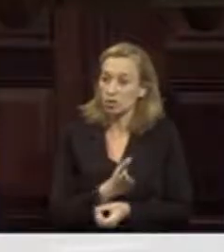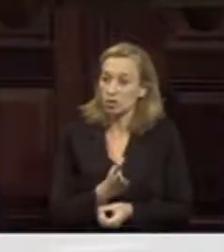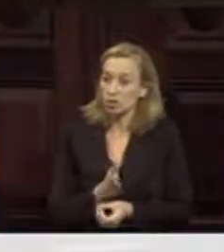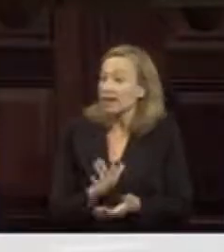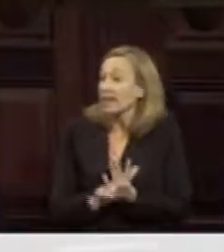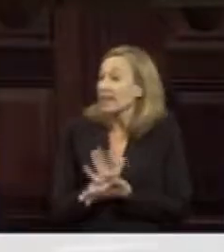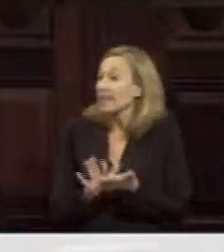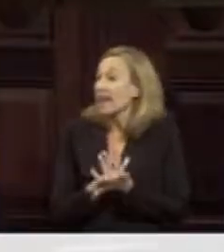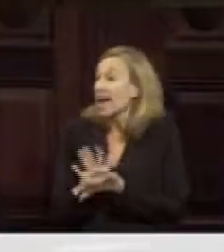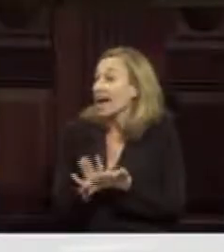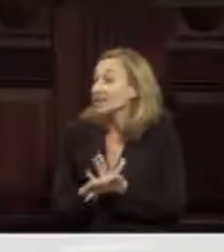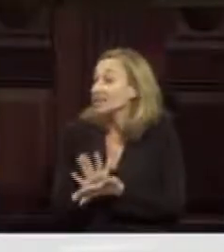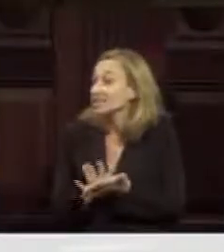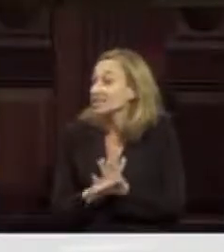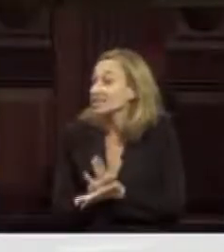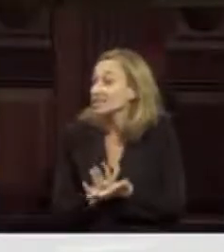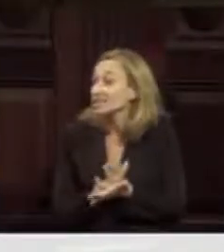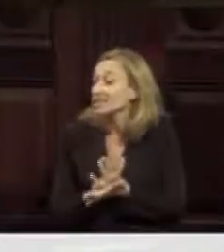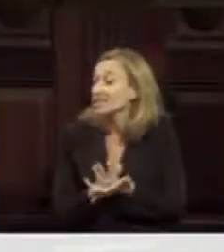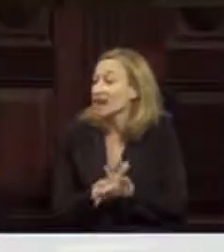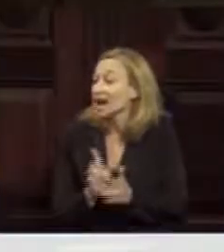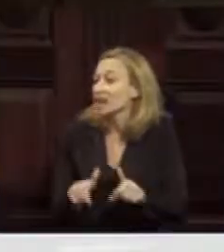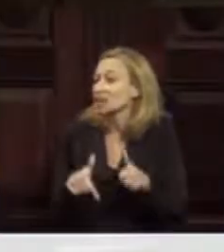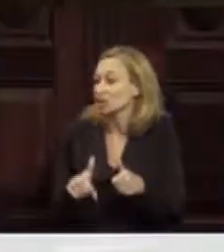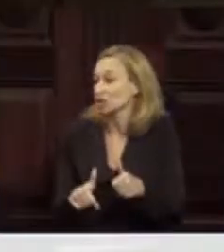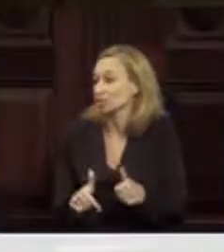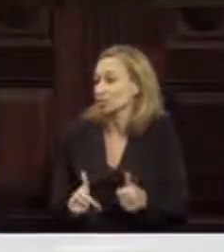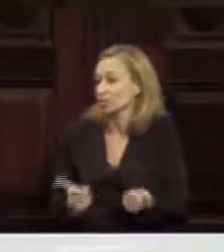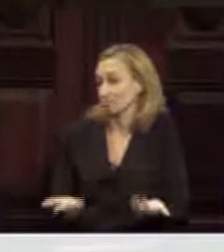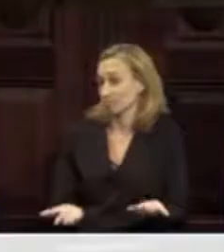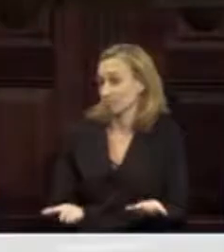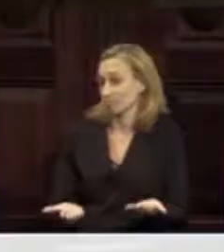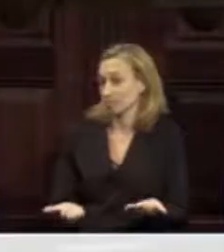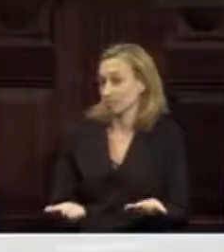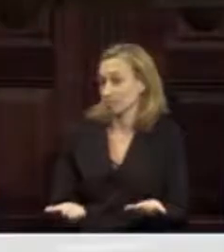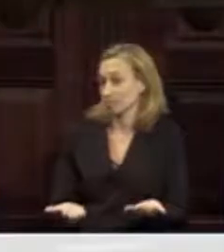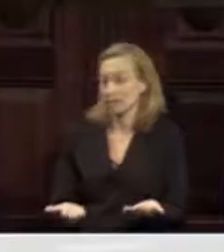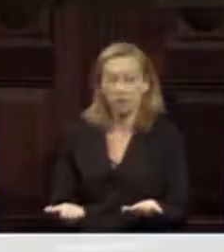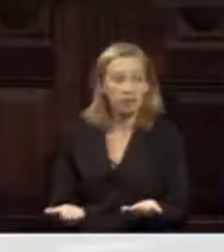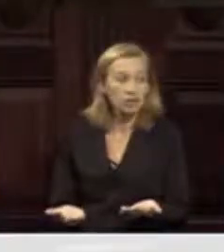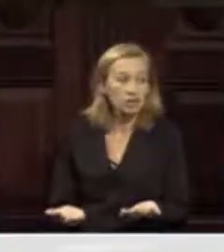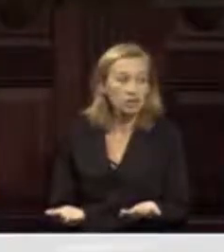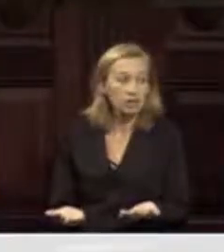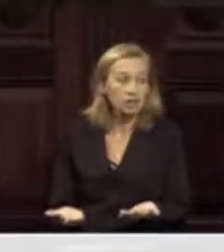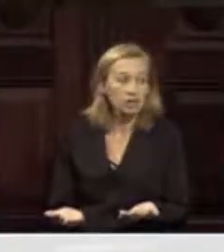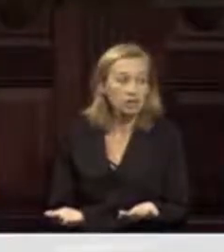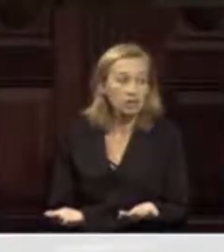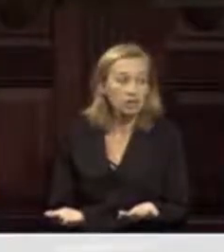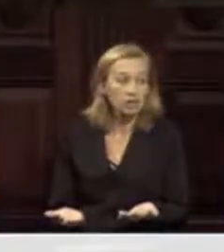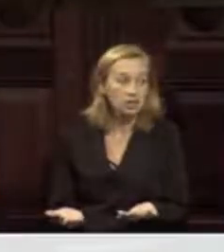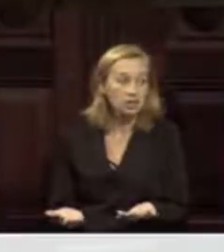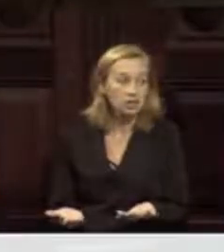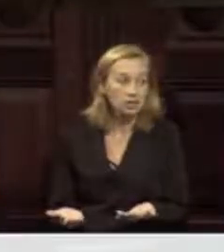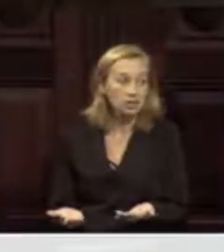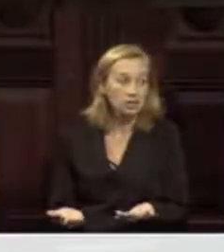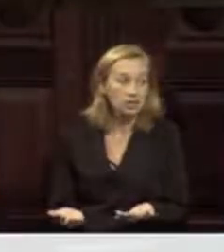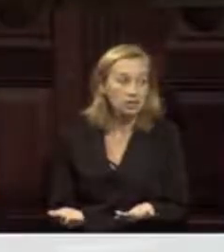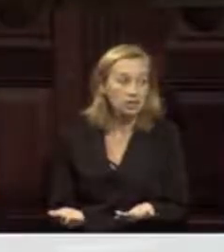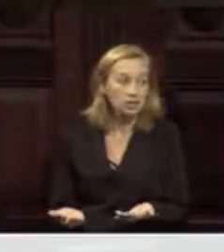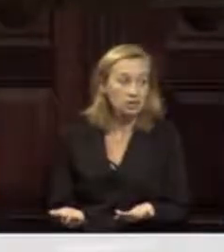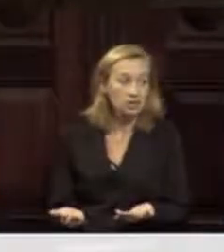Militar, não do novo comandante, mas do comandante que saiu, no sentido de fazer qualquer